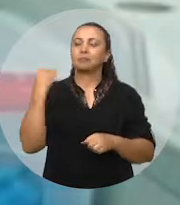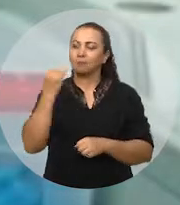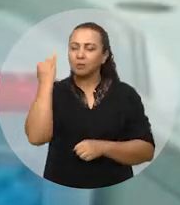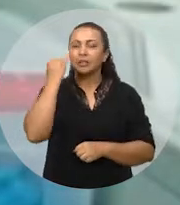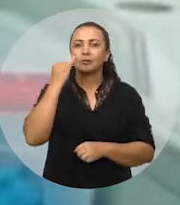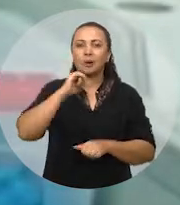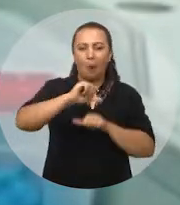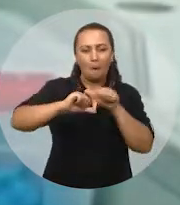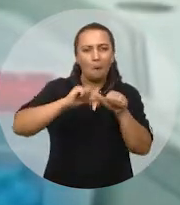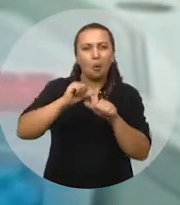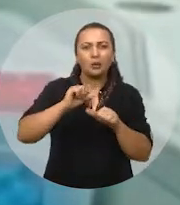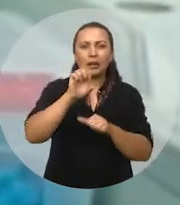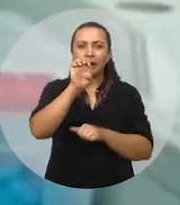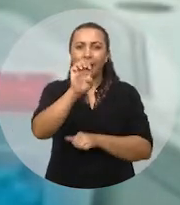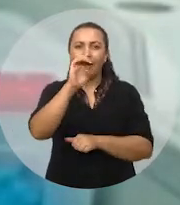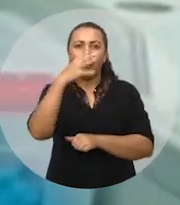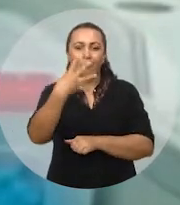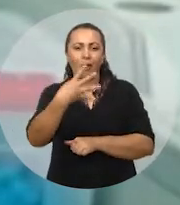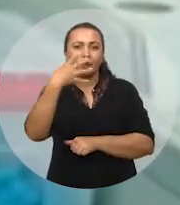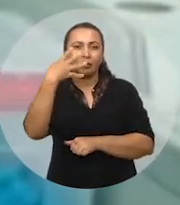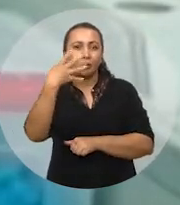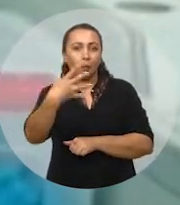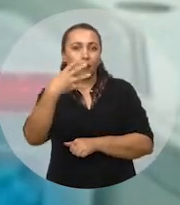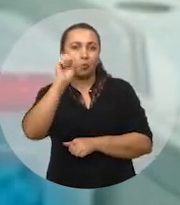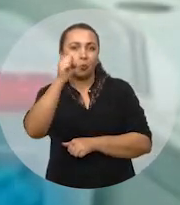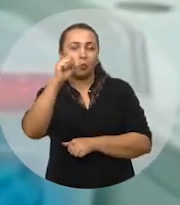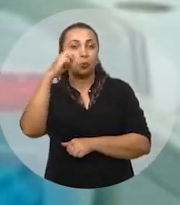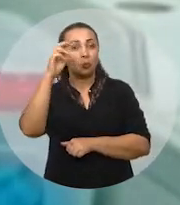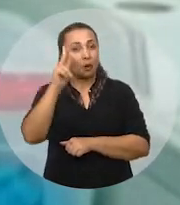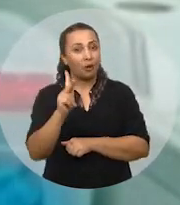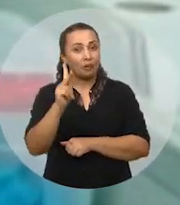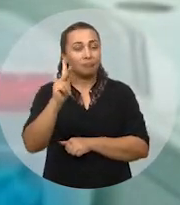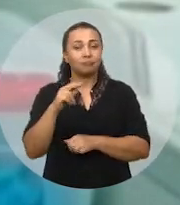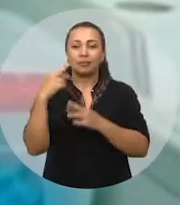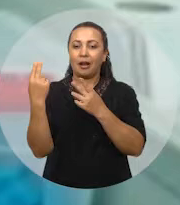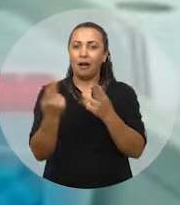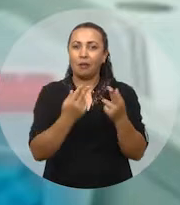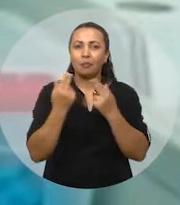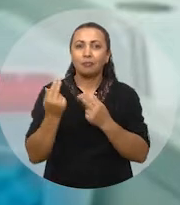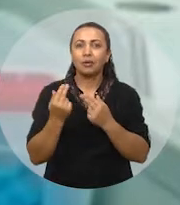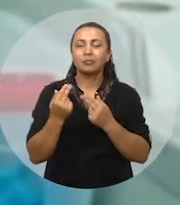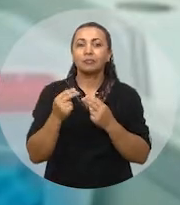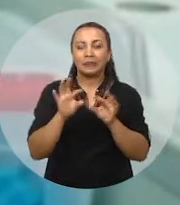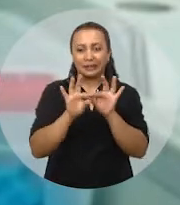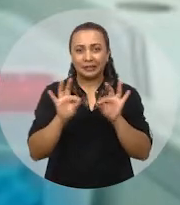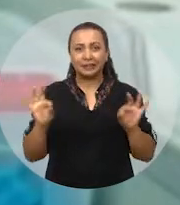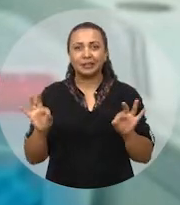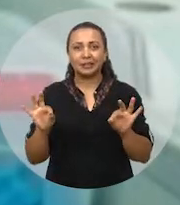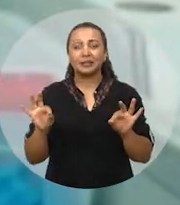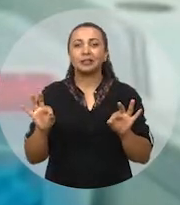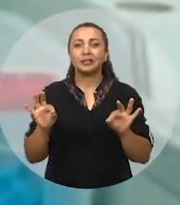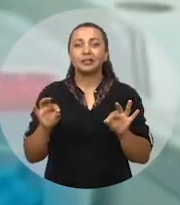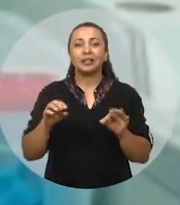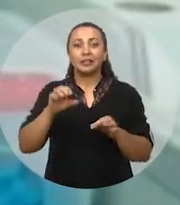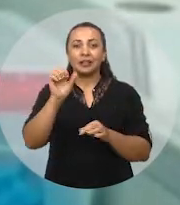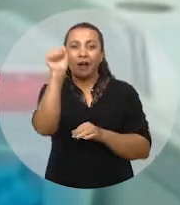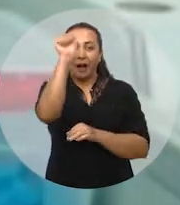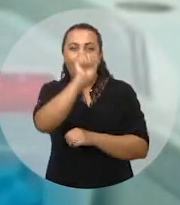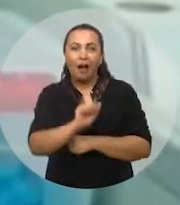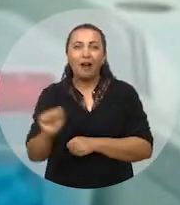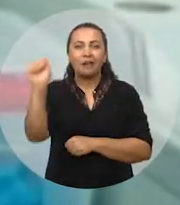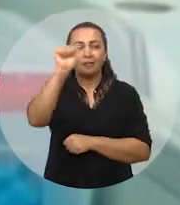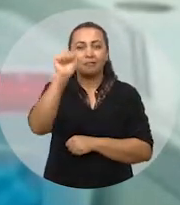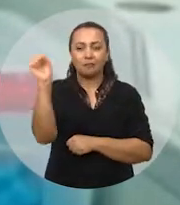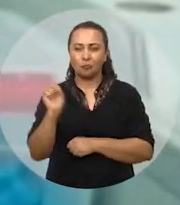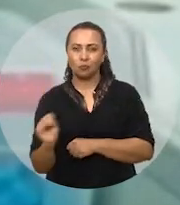importante, que é a mutação E484K na Spike, que é a mesma mutação da linhagem da África do Sul,